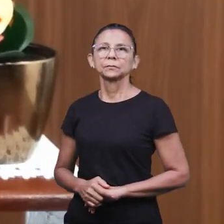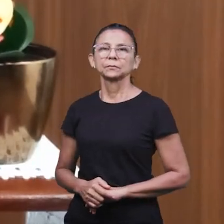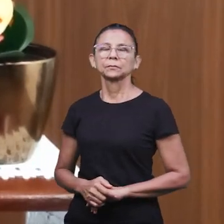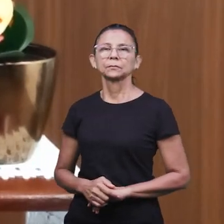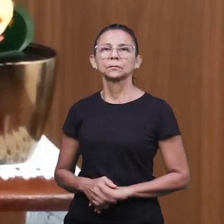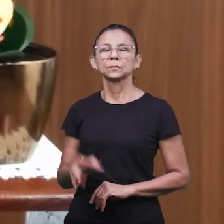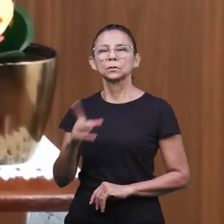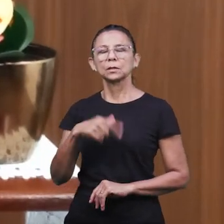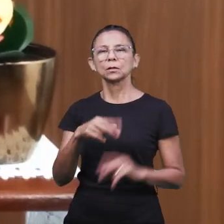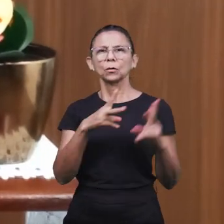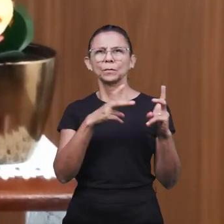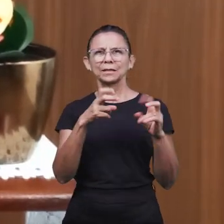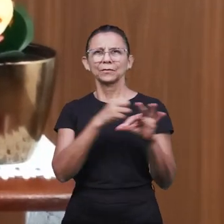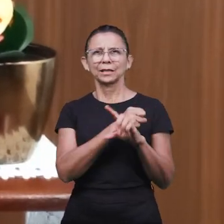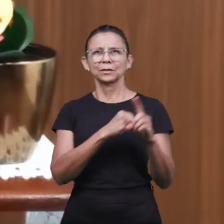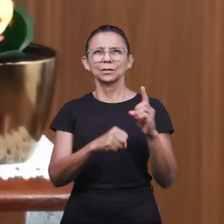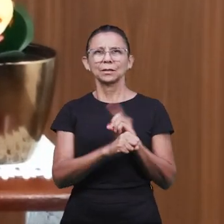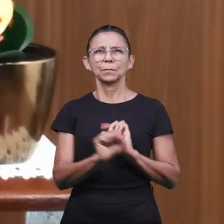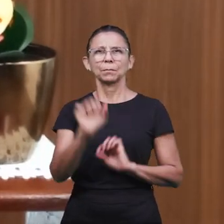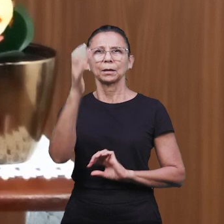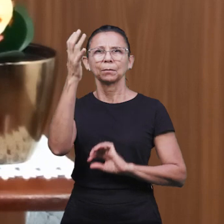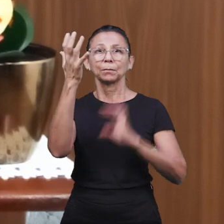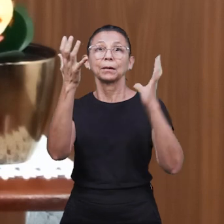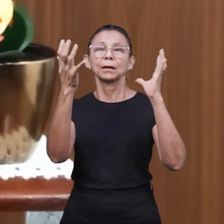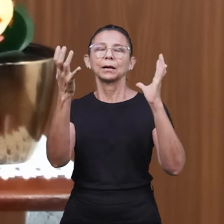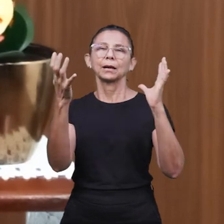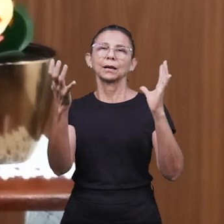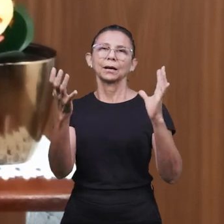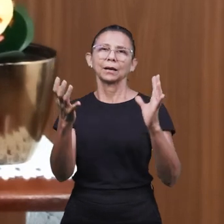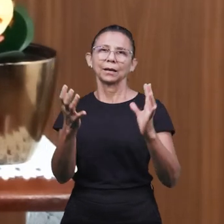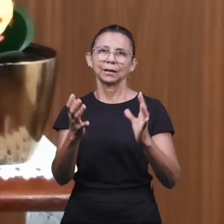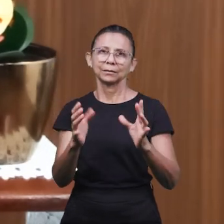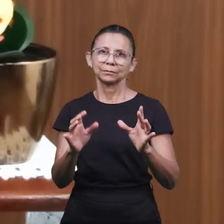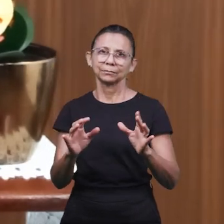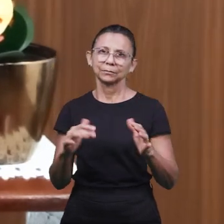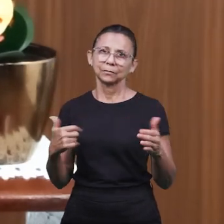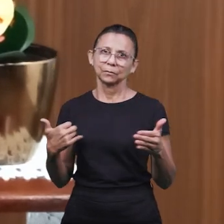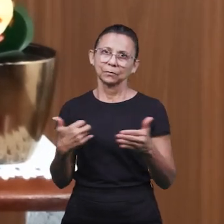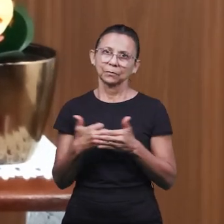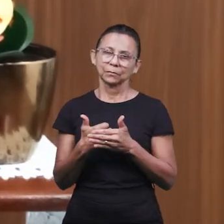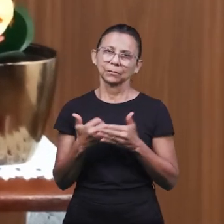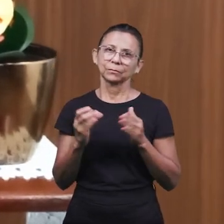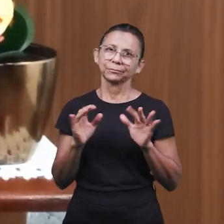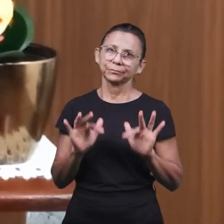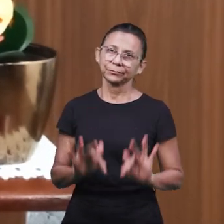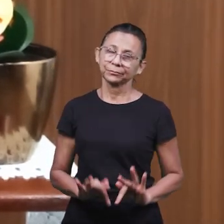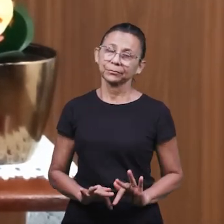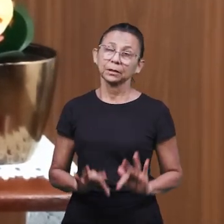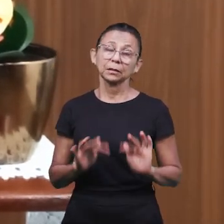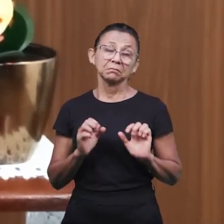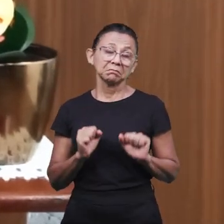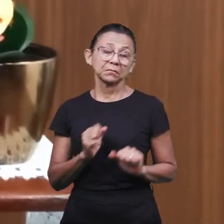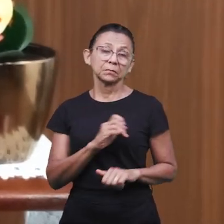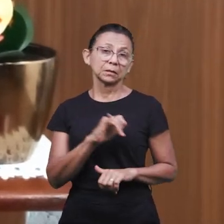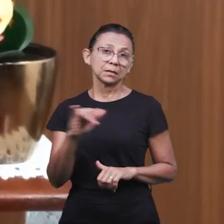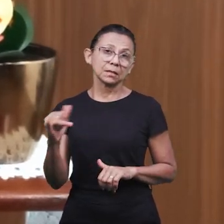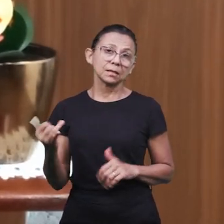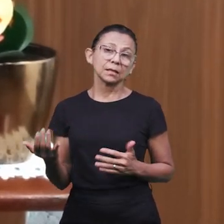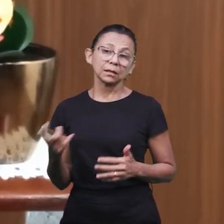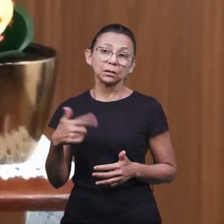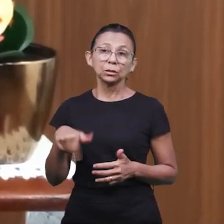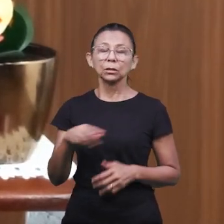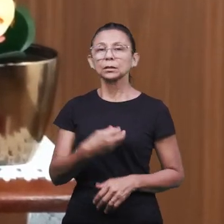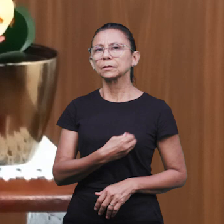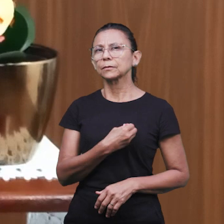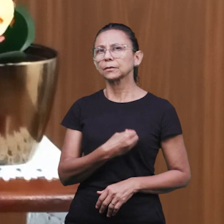nosso redor tudo o que vem acontecendo nesses últimos dias. Nós podemos dizer até que